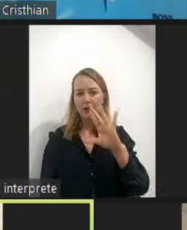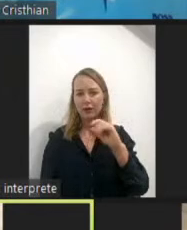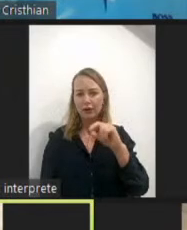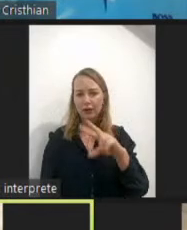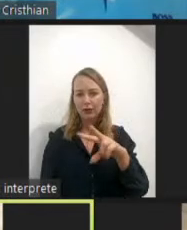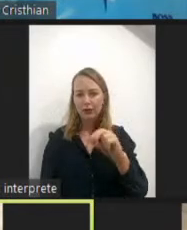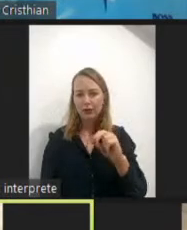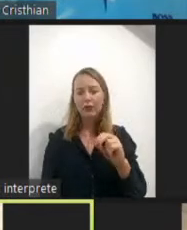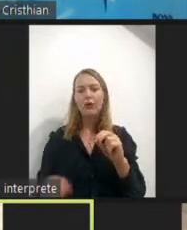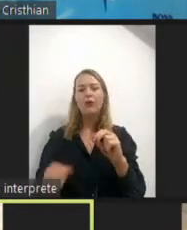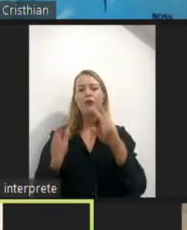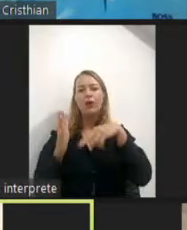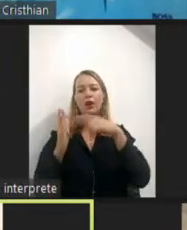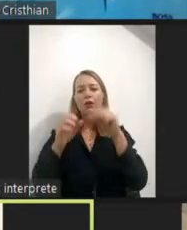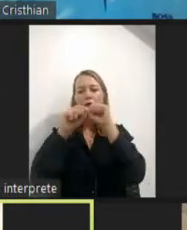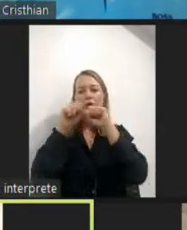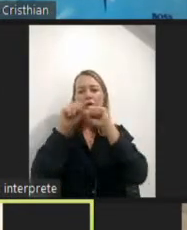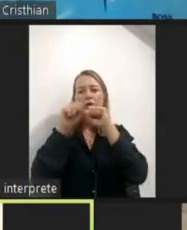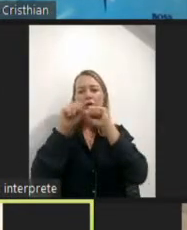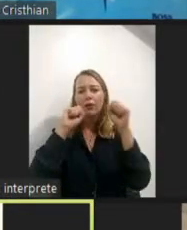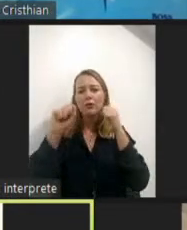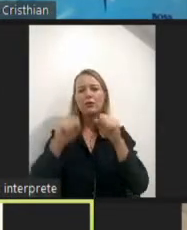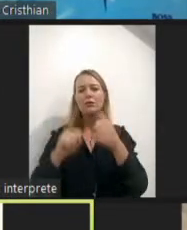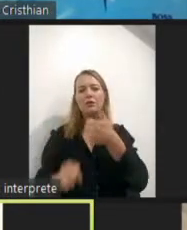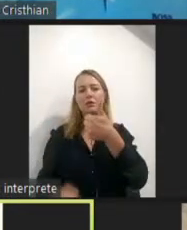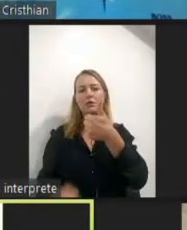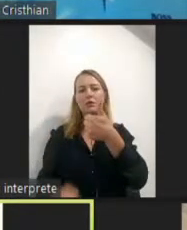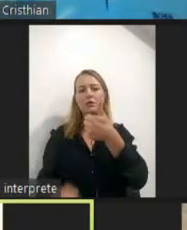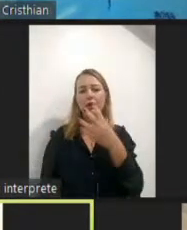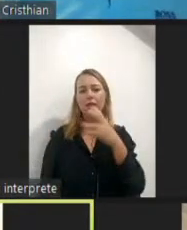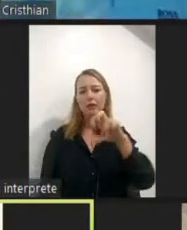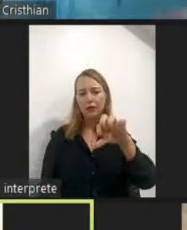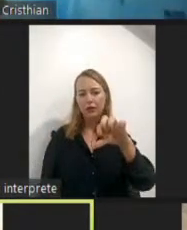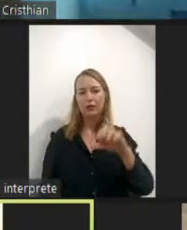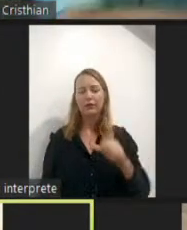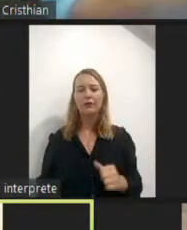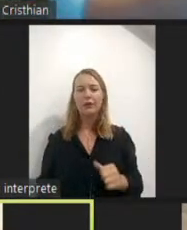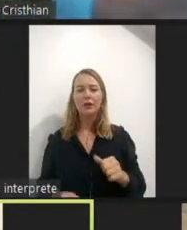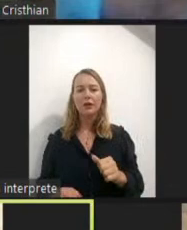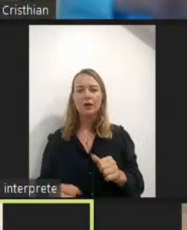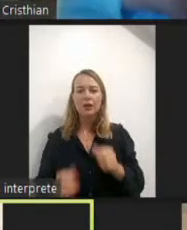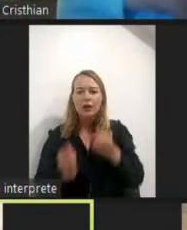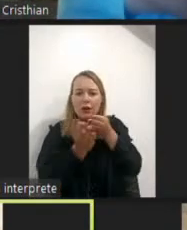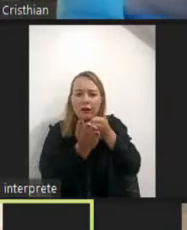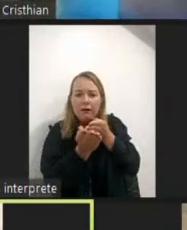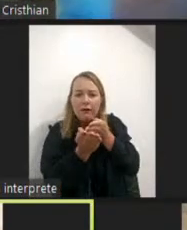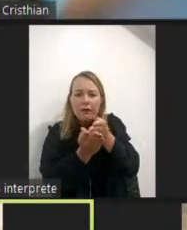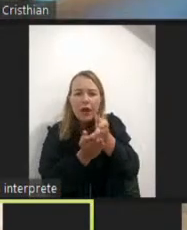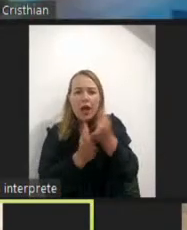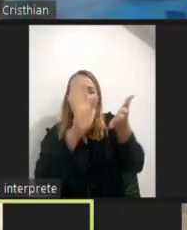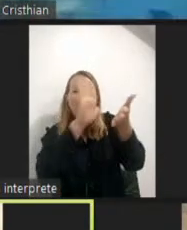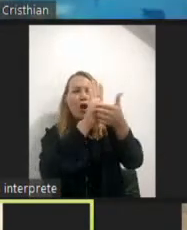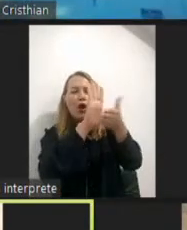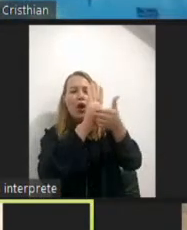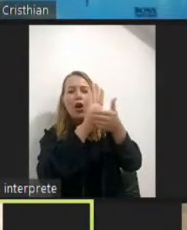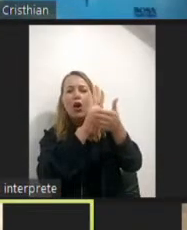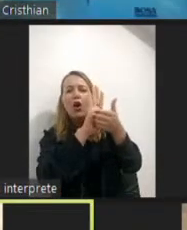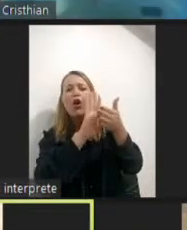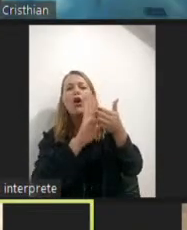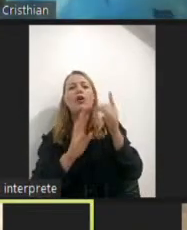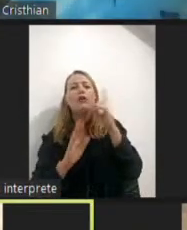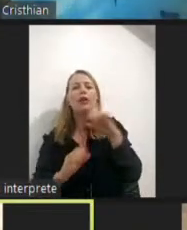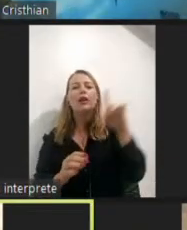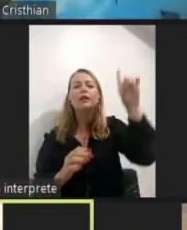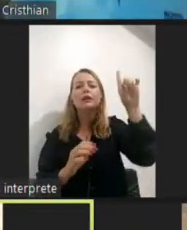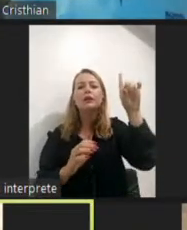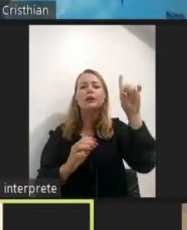Salmo 149. Os fiéis louvam a Deus. Aleluia! Cantai